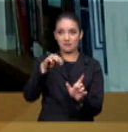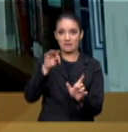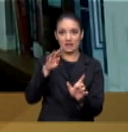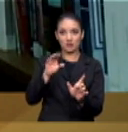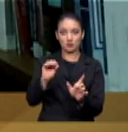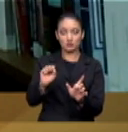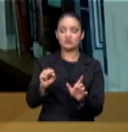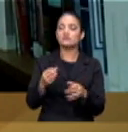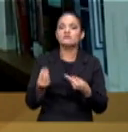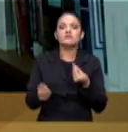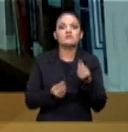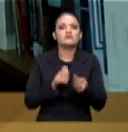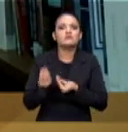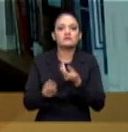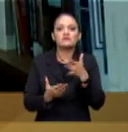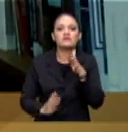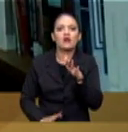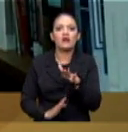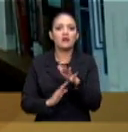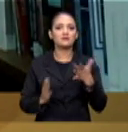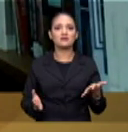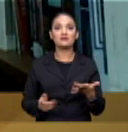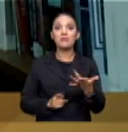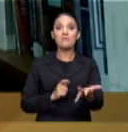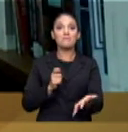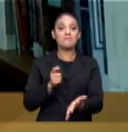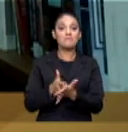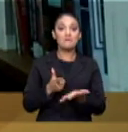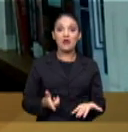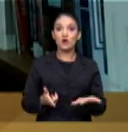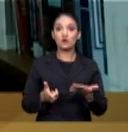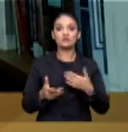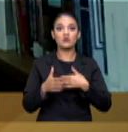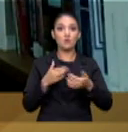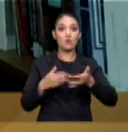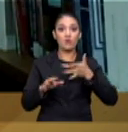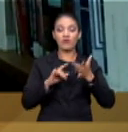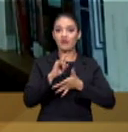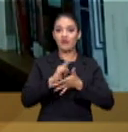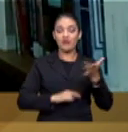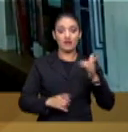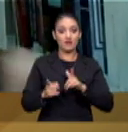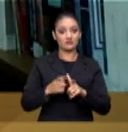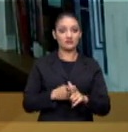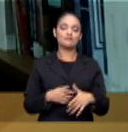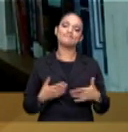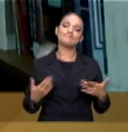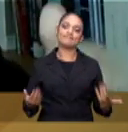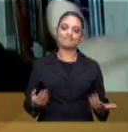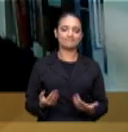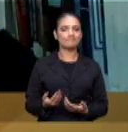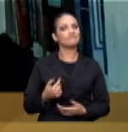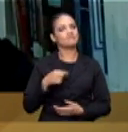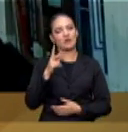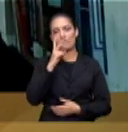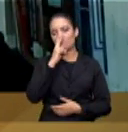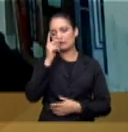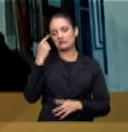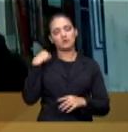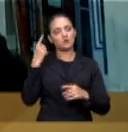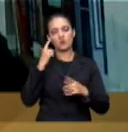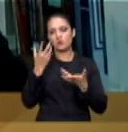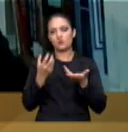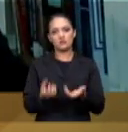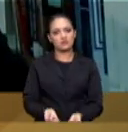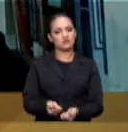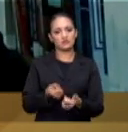restringir rendimentos pagos a qualquer título? me parece inaceitável essa restrição que a